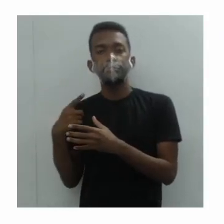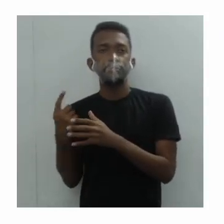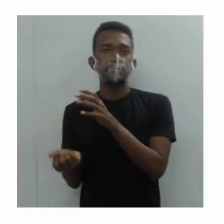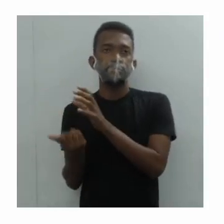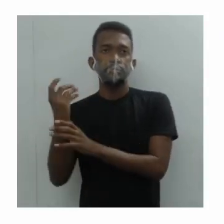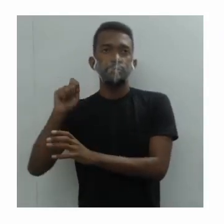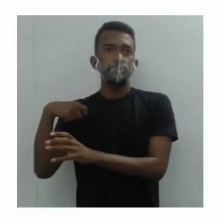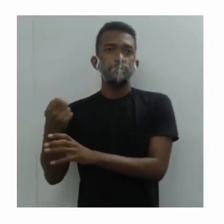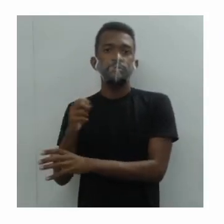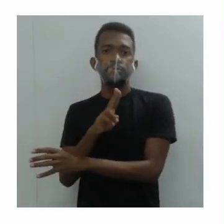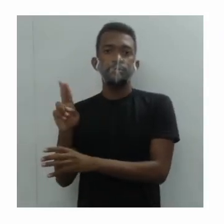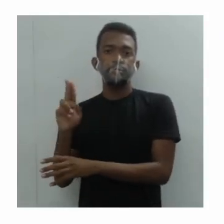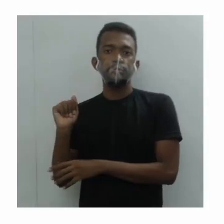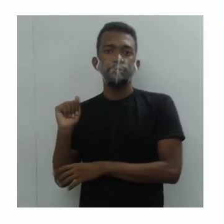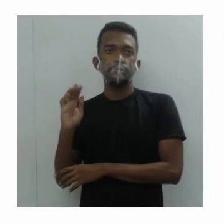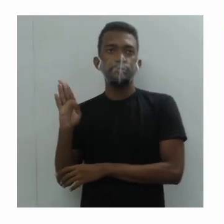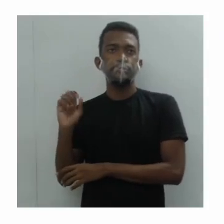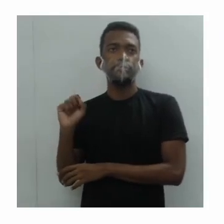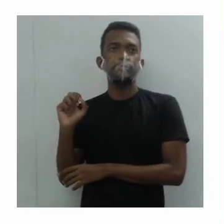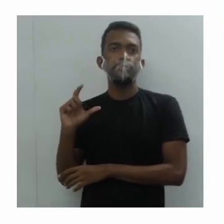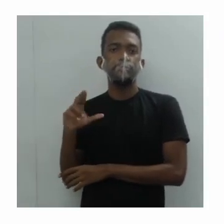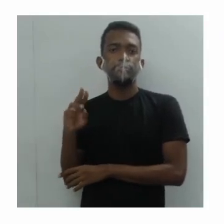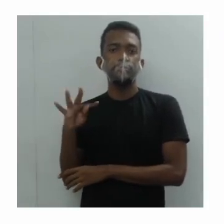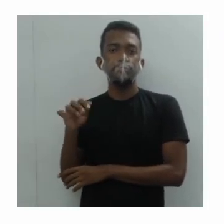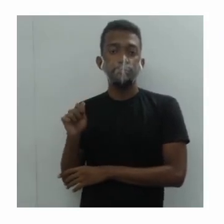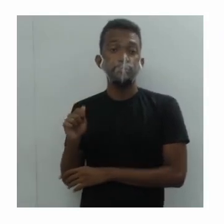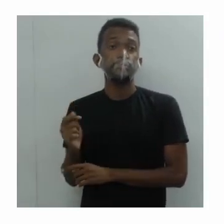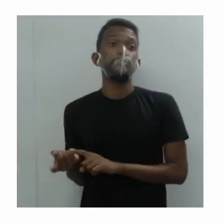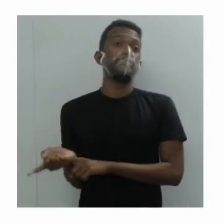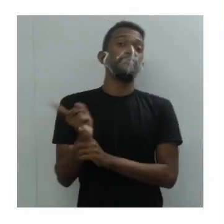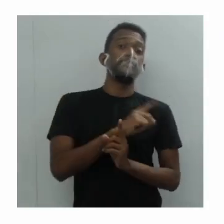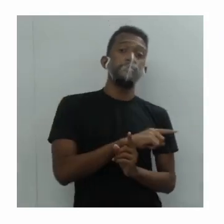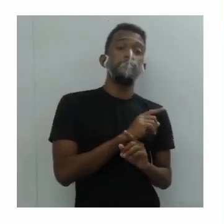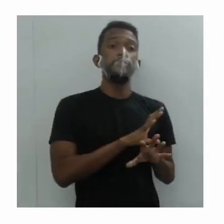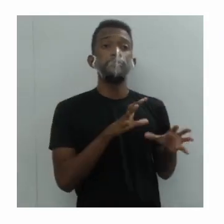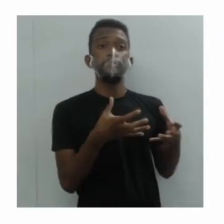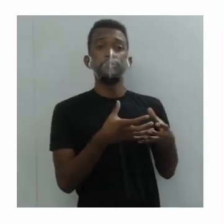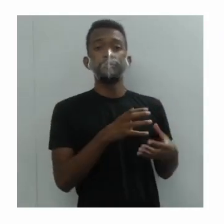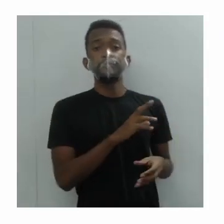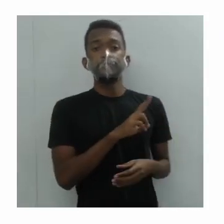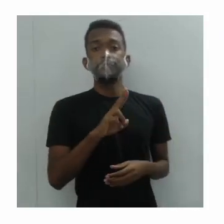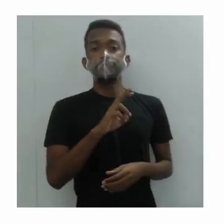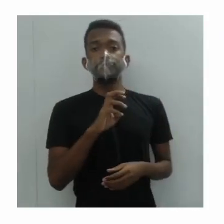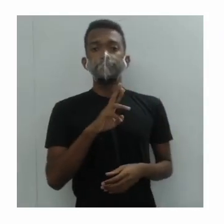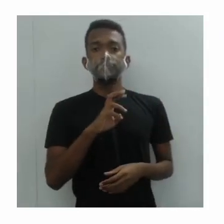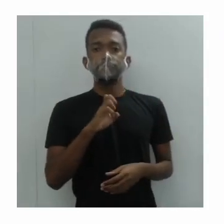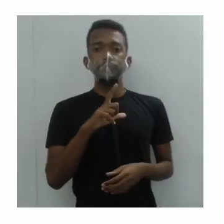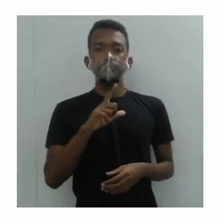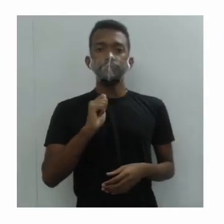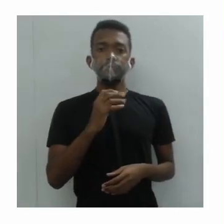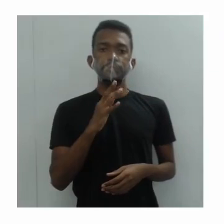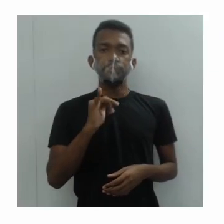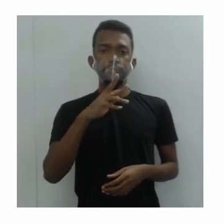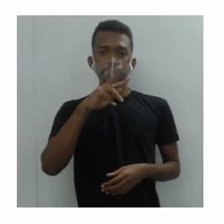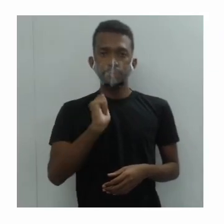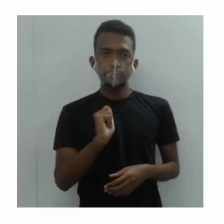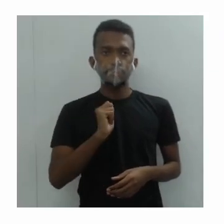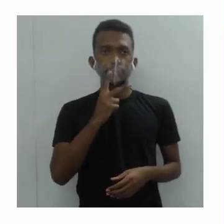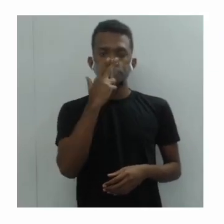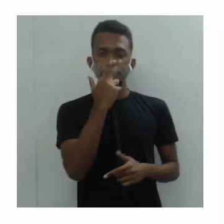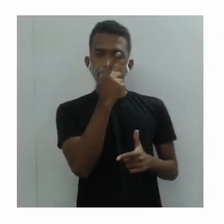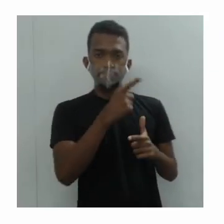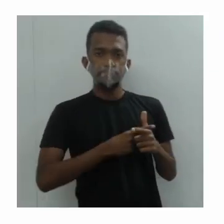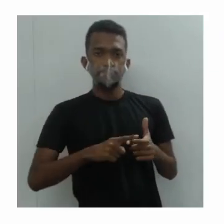absoluta. Quando eu vou ter a população relativa, aí eu já vou fazer uma média